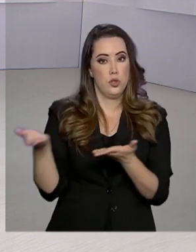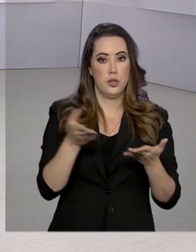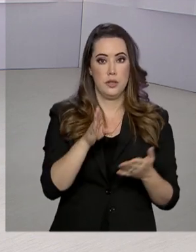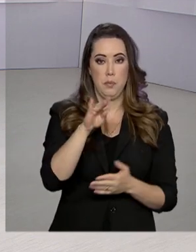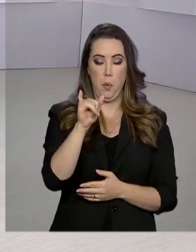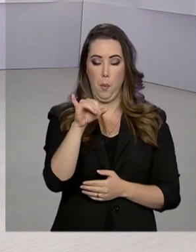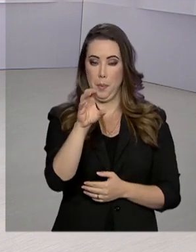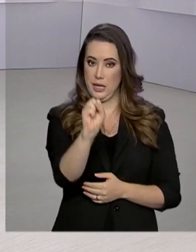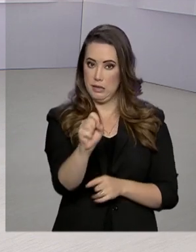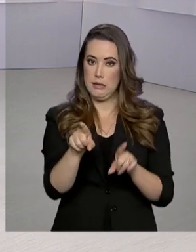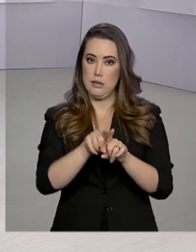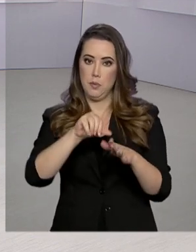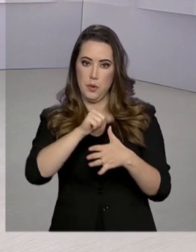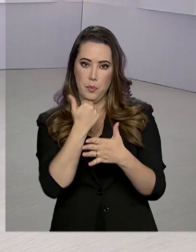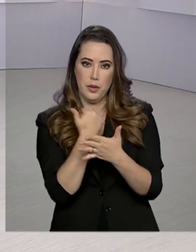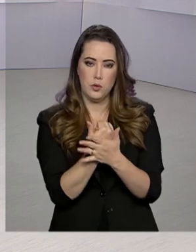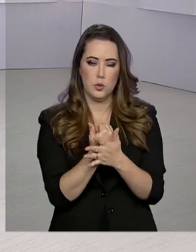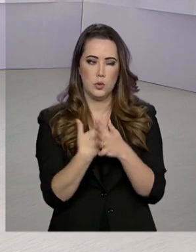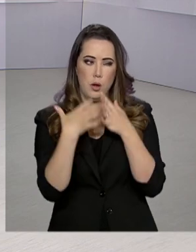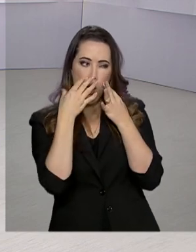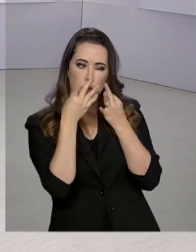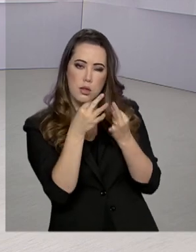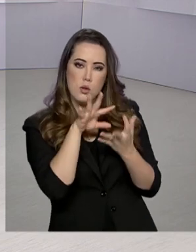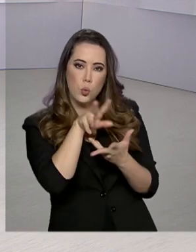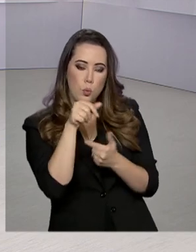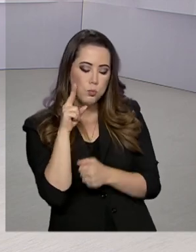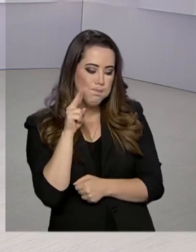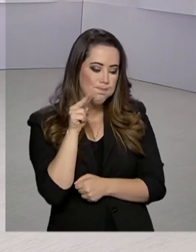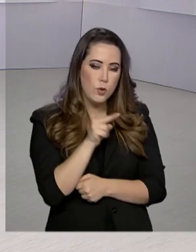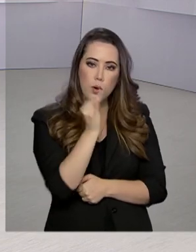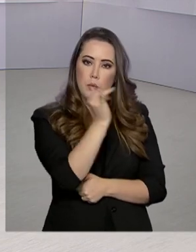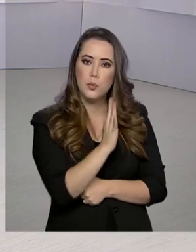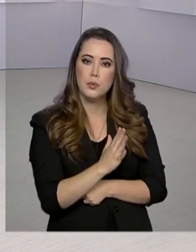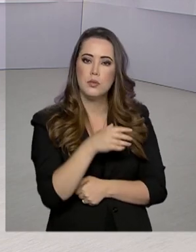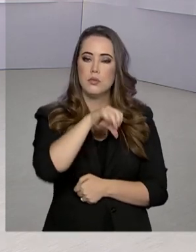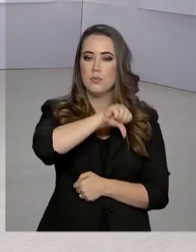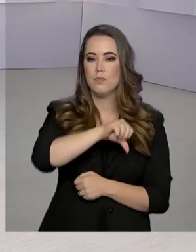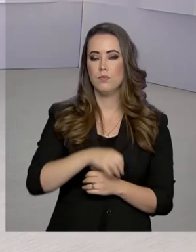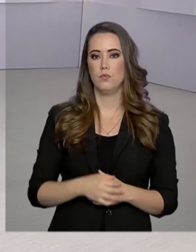o Brasil também esteve no centro das atenções do mundo em 2019.